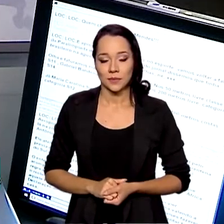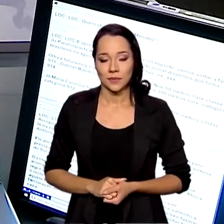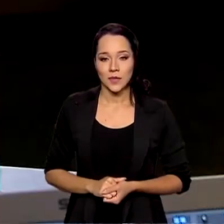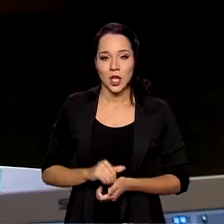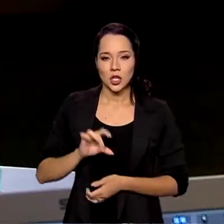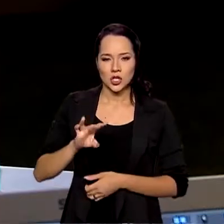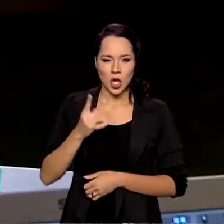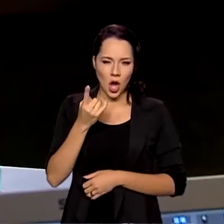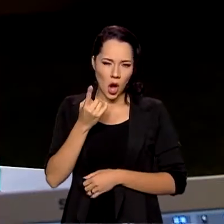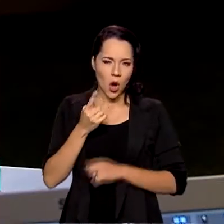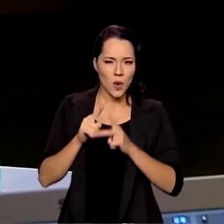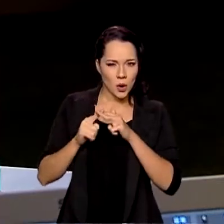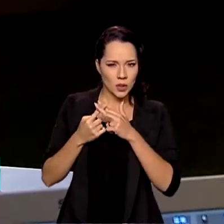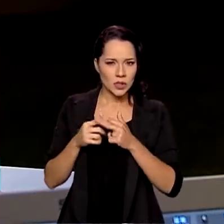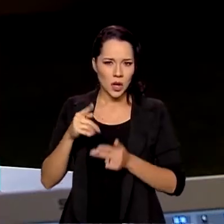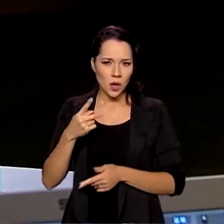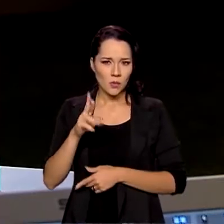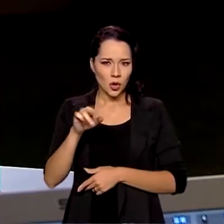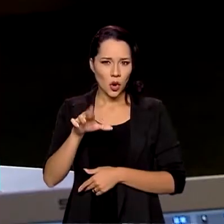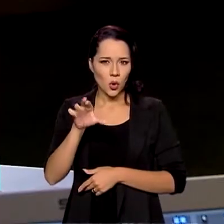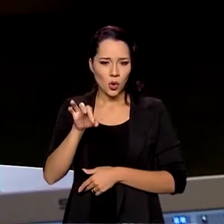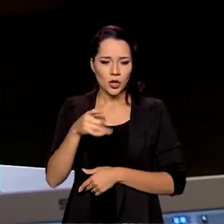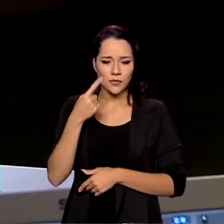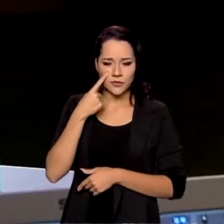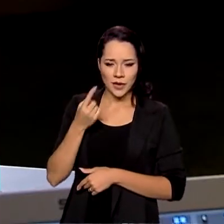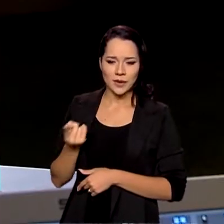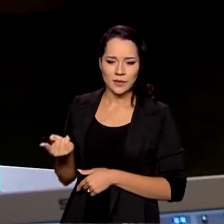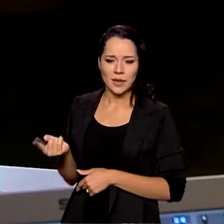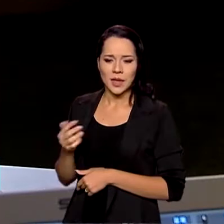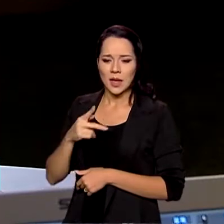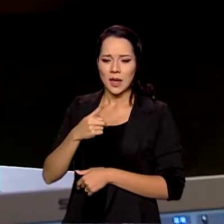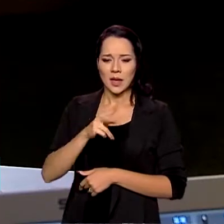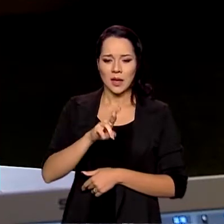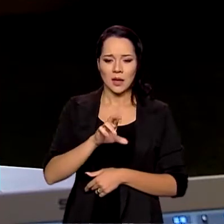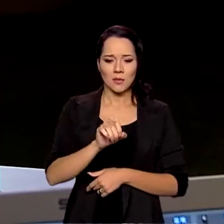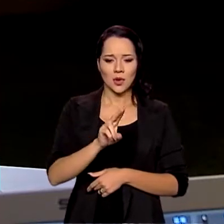Apenas uma correção em relação ao ProUni, o endereço eletrônico é